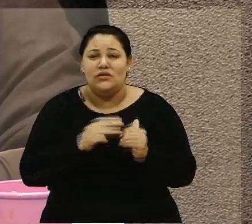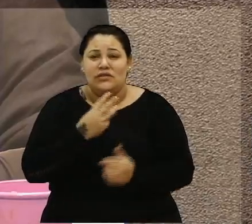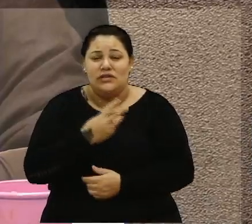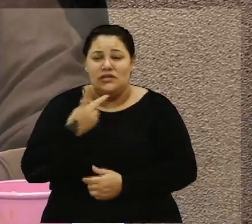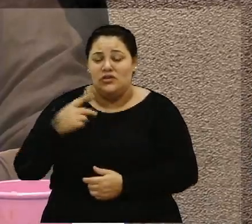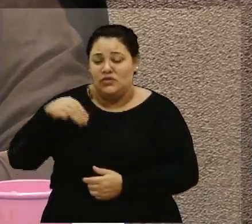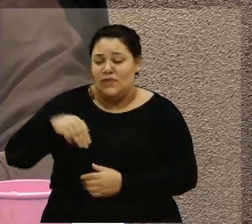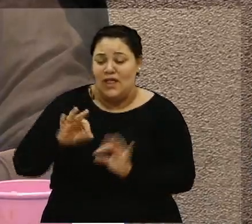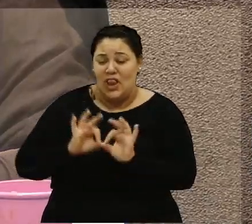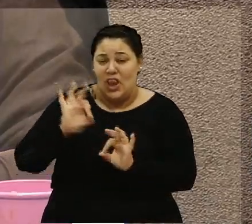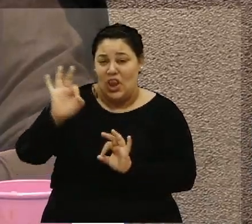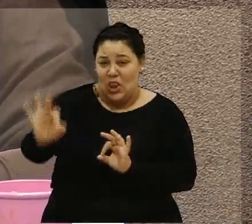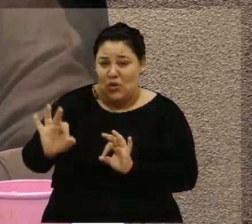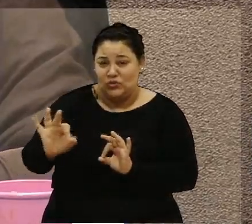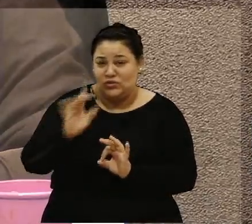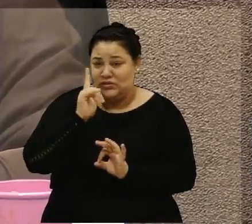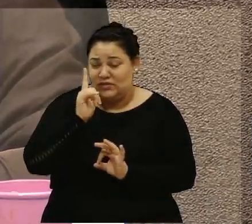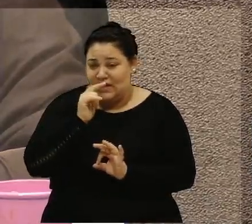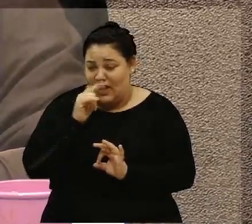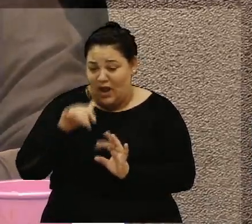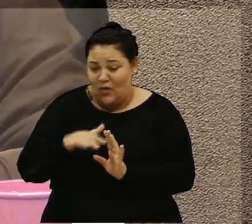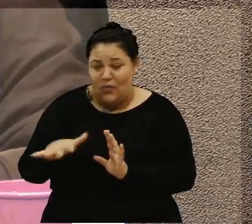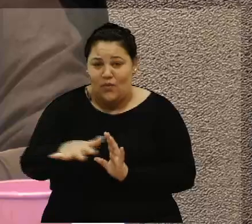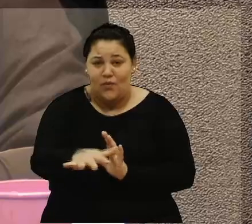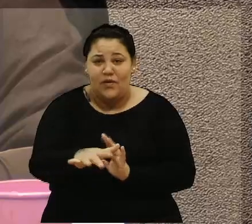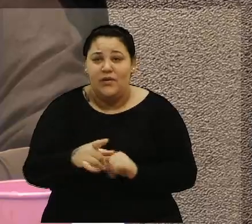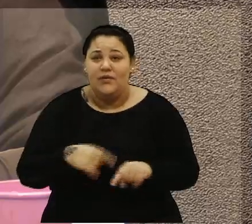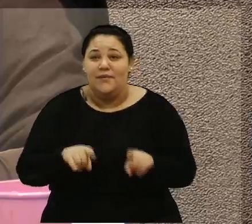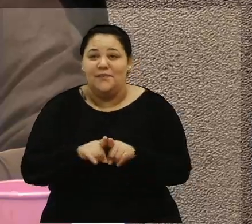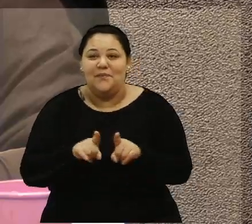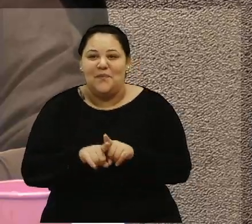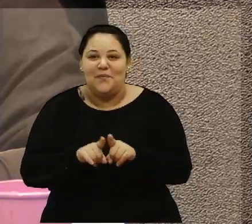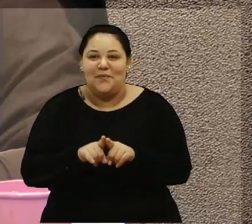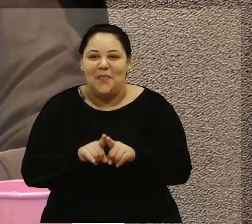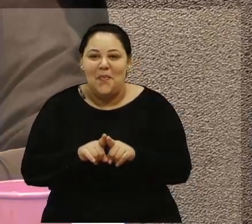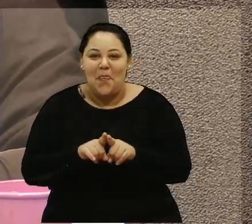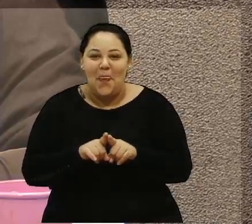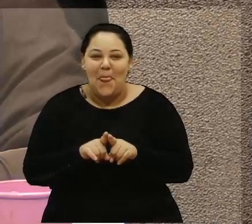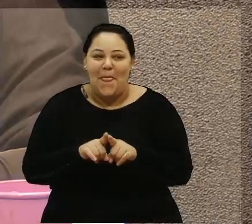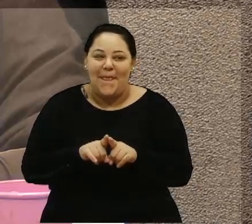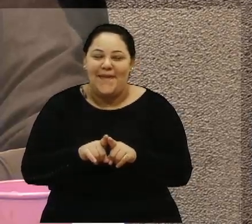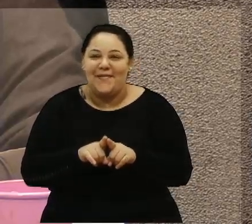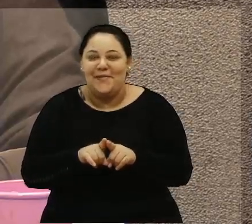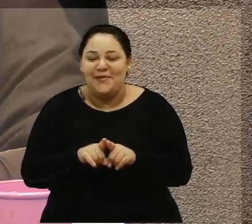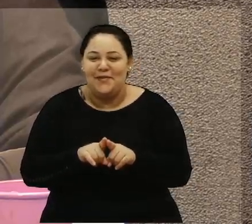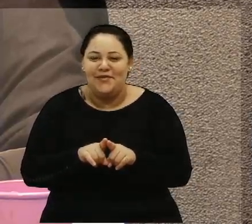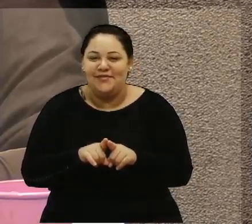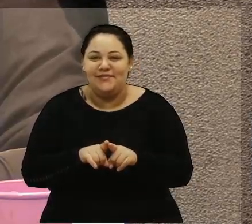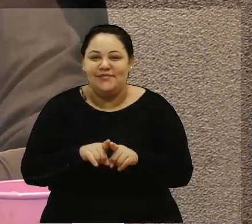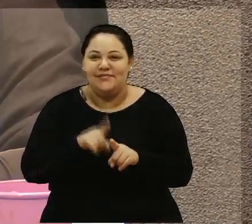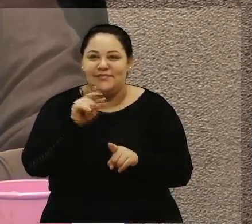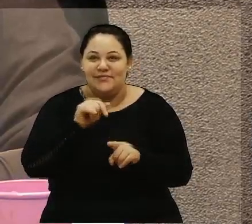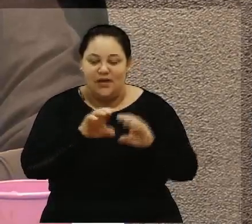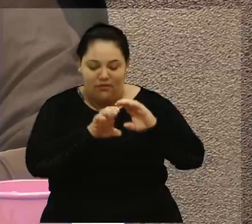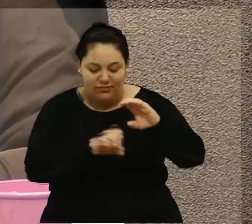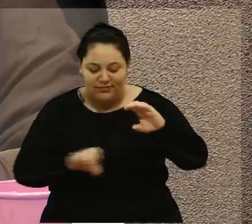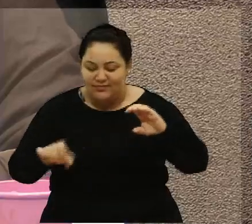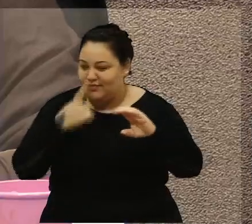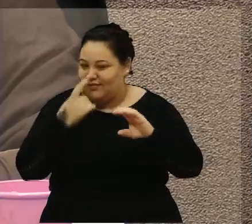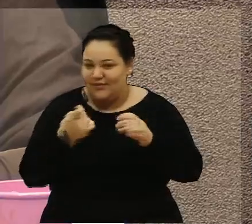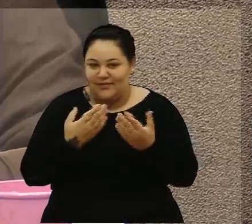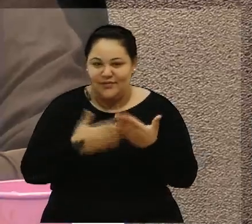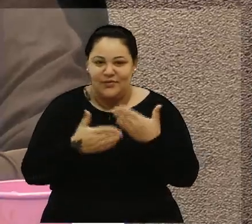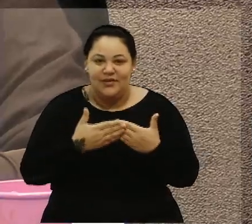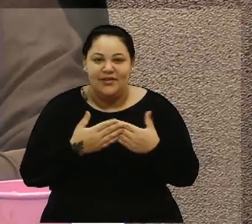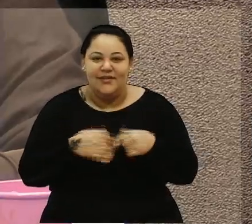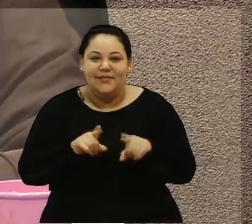da nascente, do córrego, não é nem nascente, porque é a saída da açude, né? Do córrego. Fossa, filtro e sumidor. 3